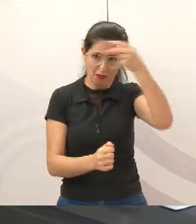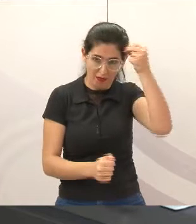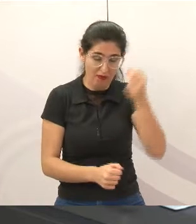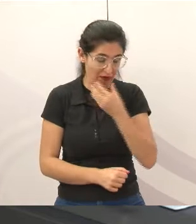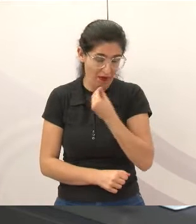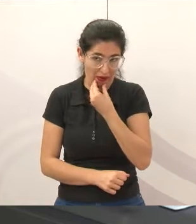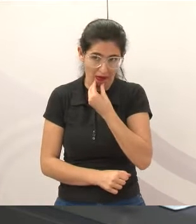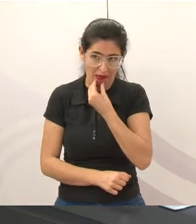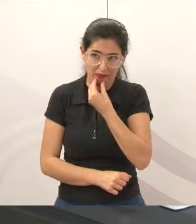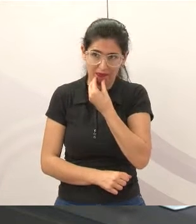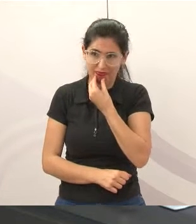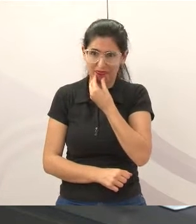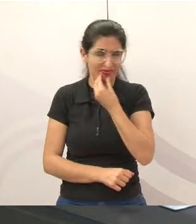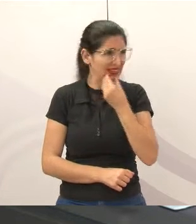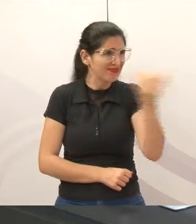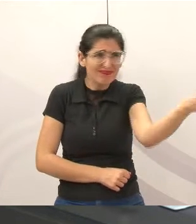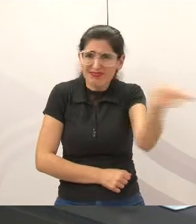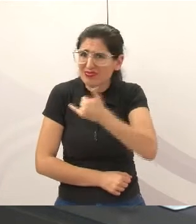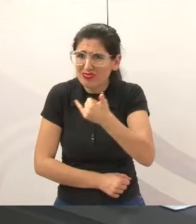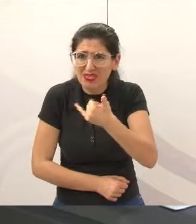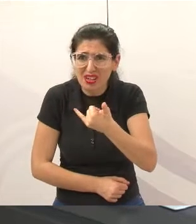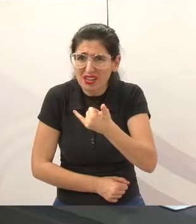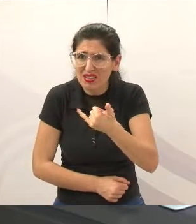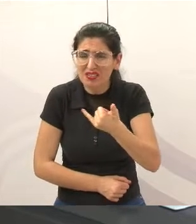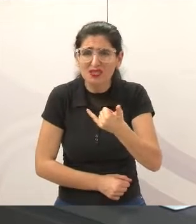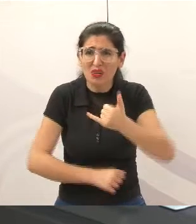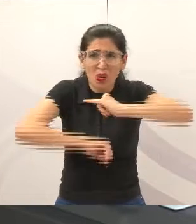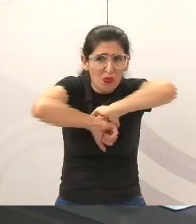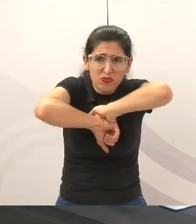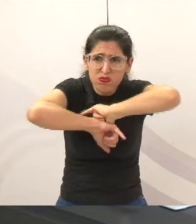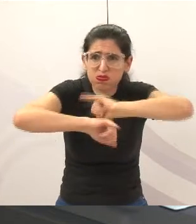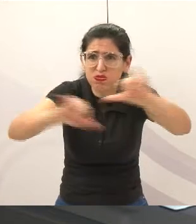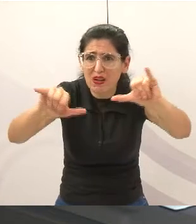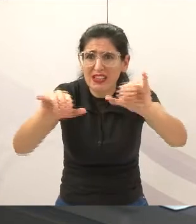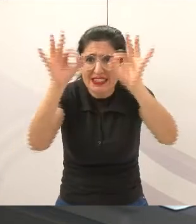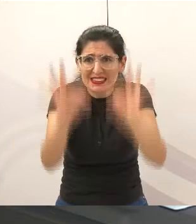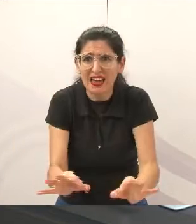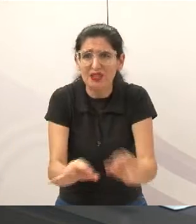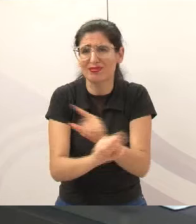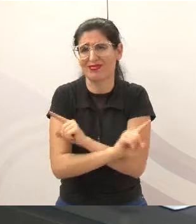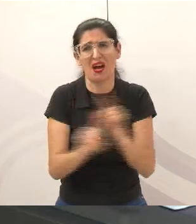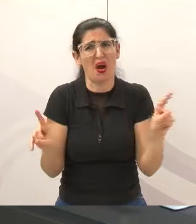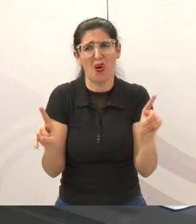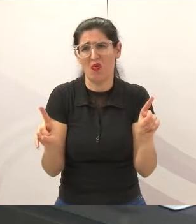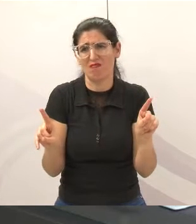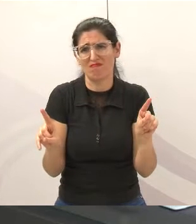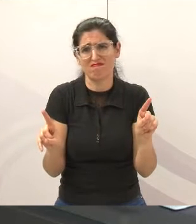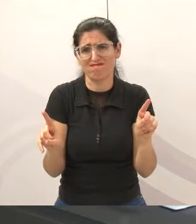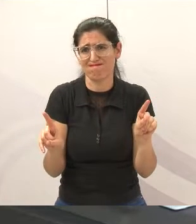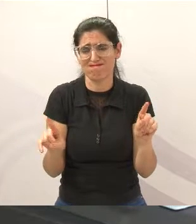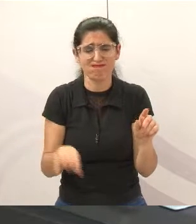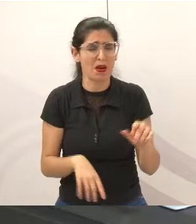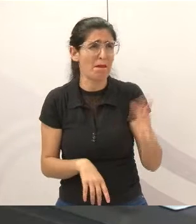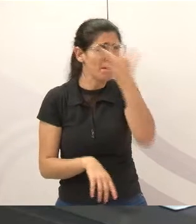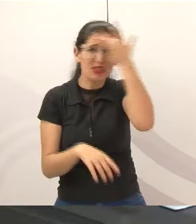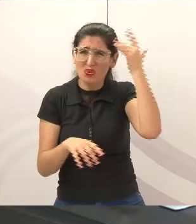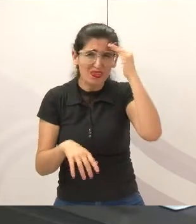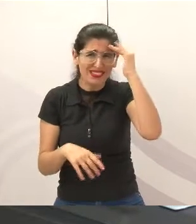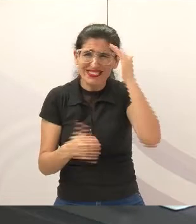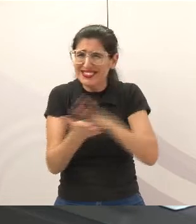quê? Informações corretas para os munícipes. Não estão dando segurança para as